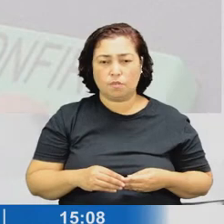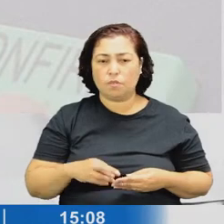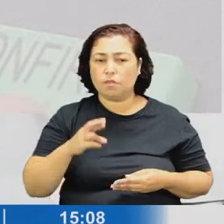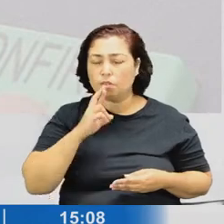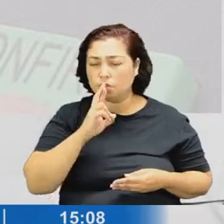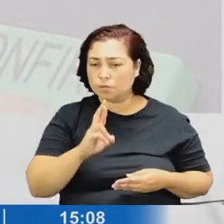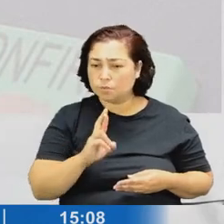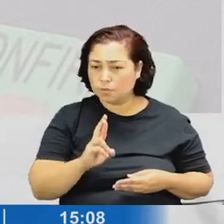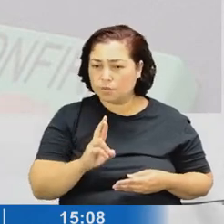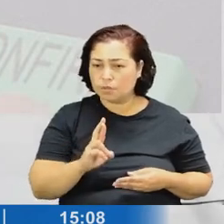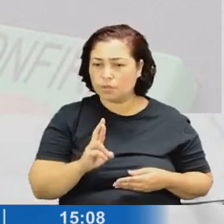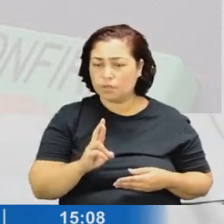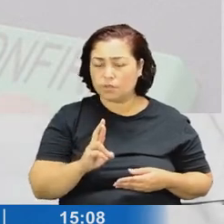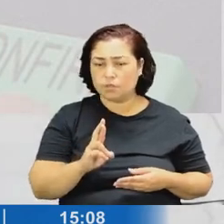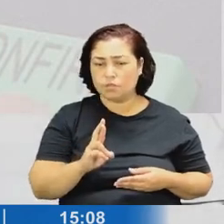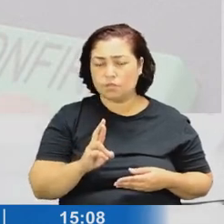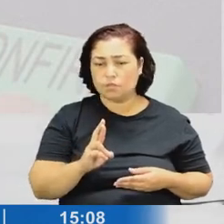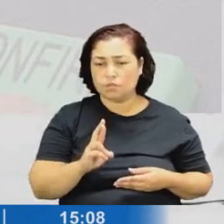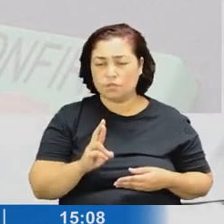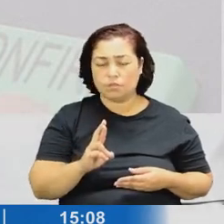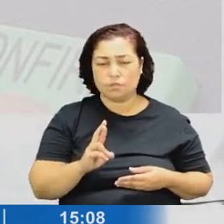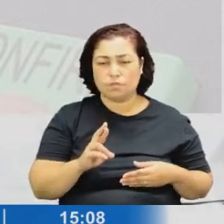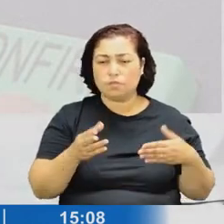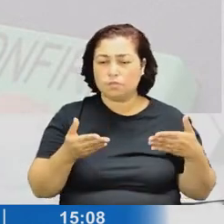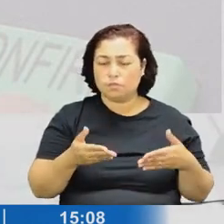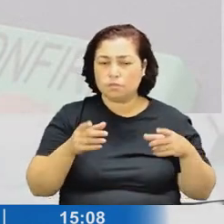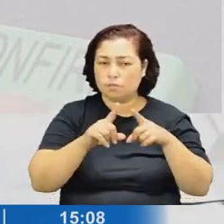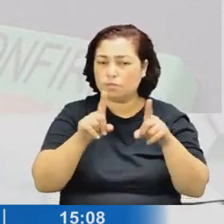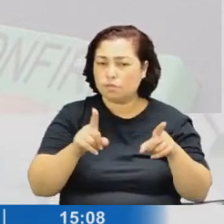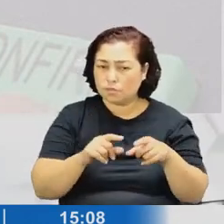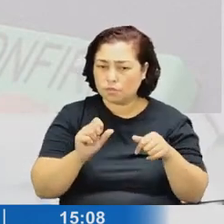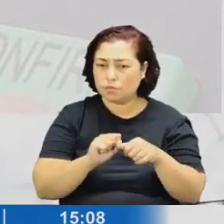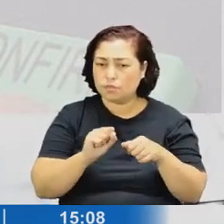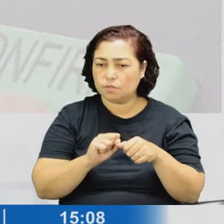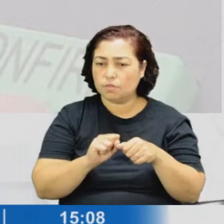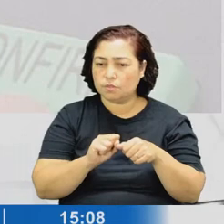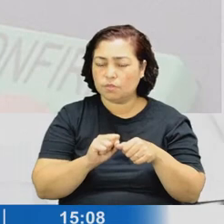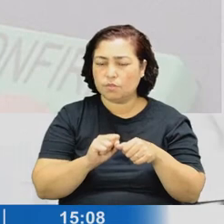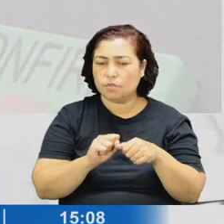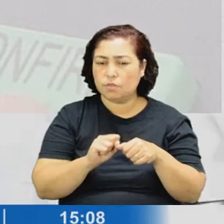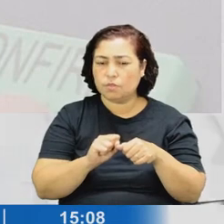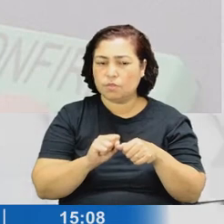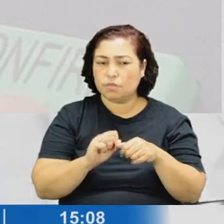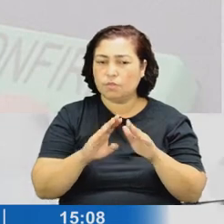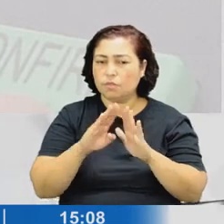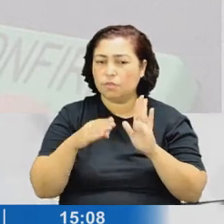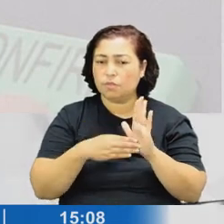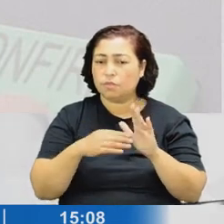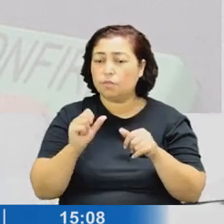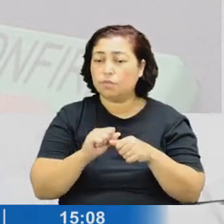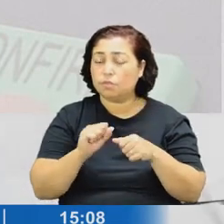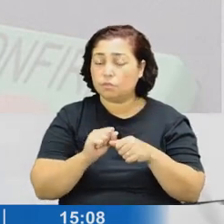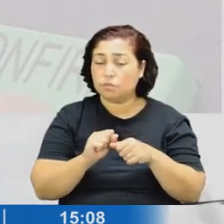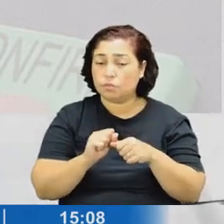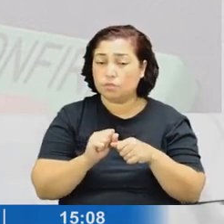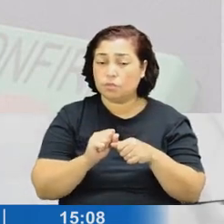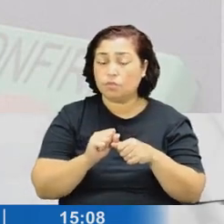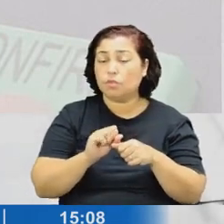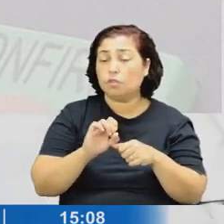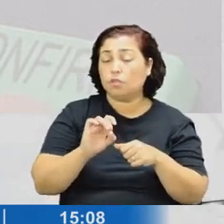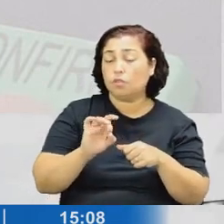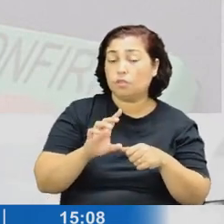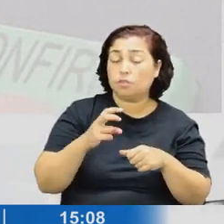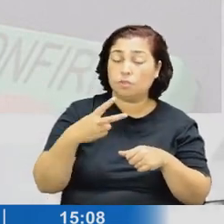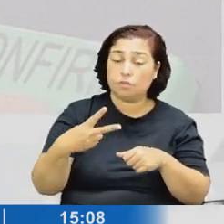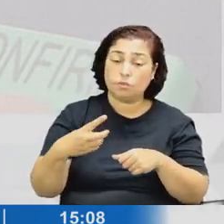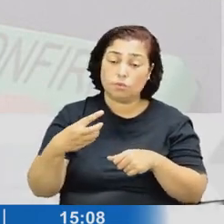coisa também que acaba ficando muito debilitado dentro dos gabinetes porque todo mundo faz tudo então assim às vezes você abre mão de fazer alguma coisa porque só tem dois três